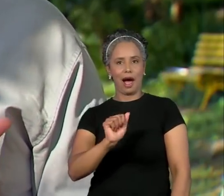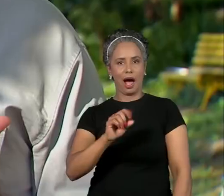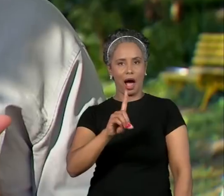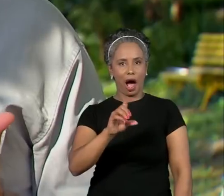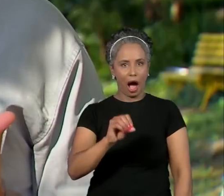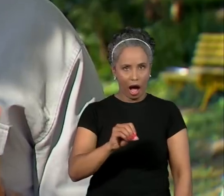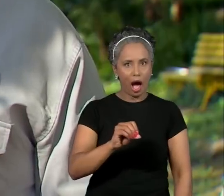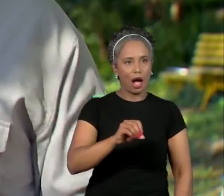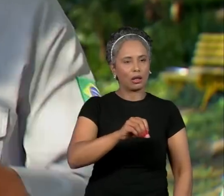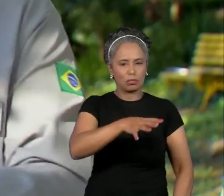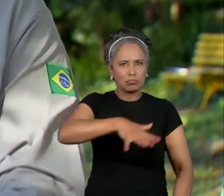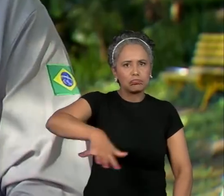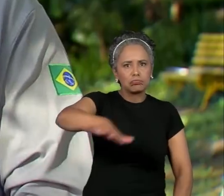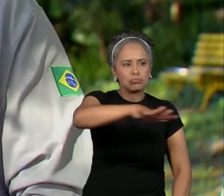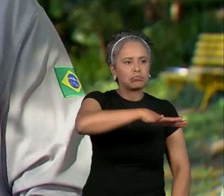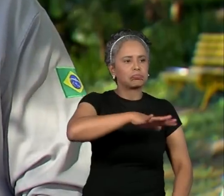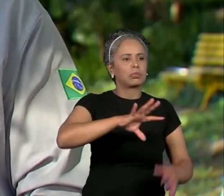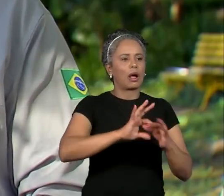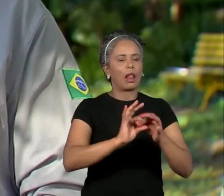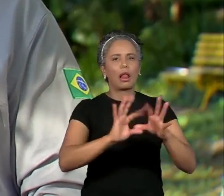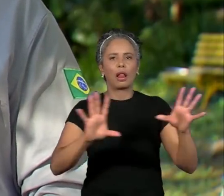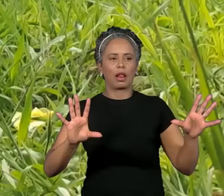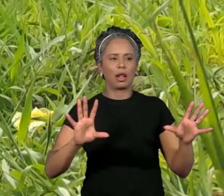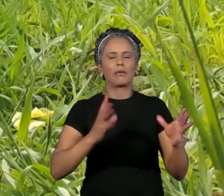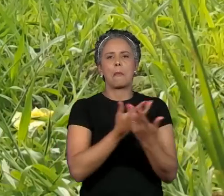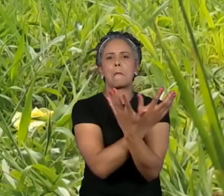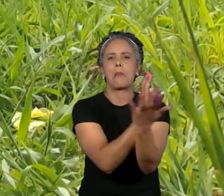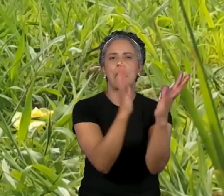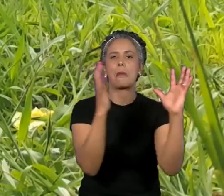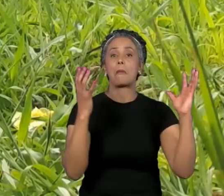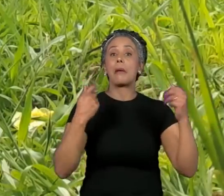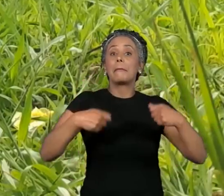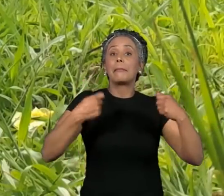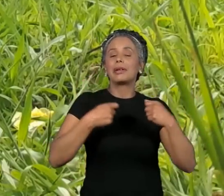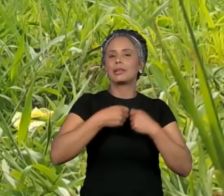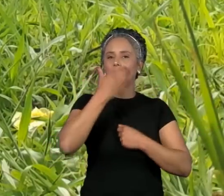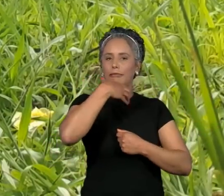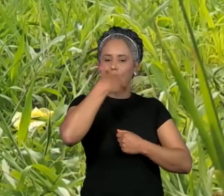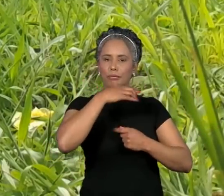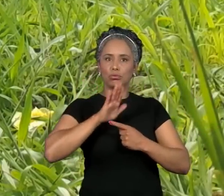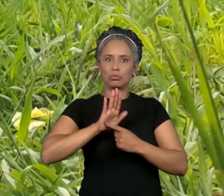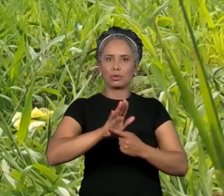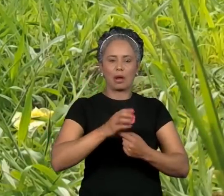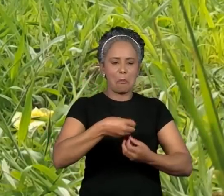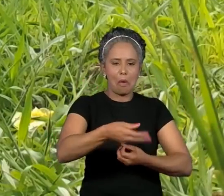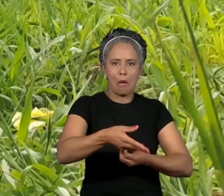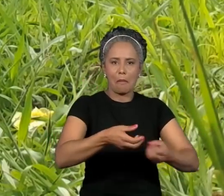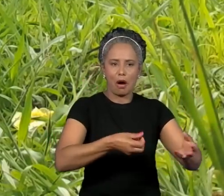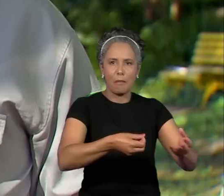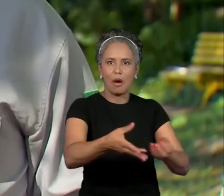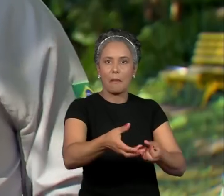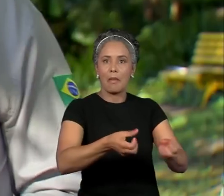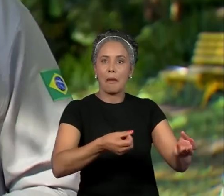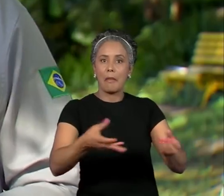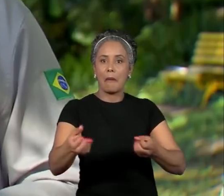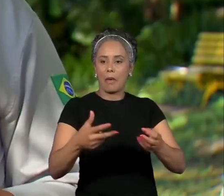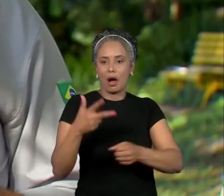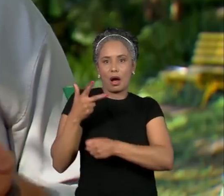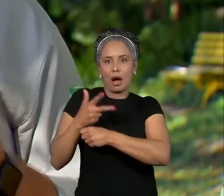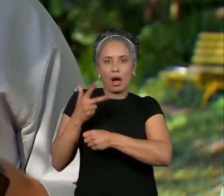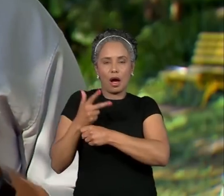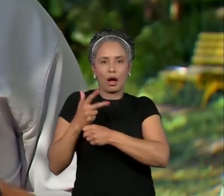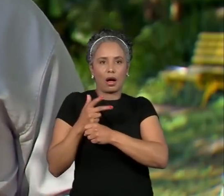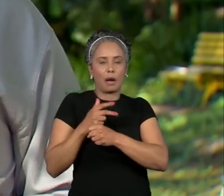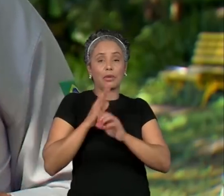local que ele vai ser solto, e a gente tem que apresentar essas frutas para ele. Então a gente espalha essas comidas e começa a observar o quanto que ele